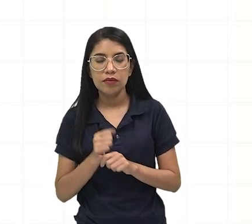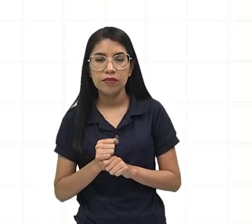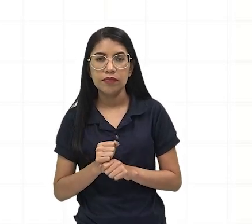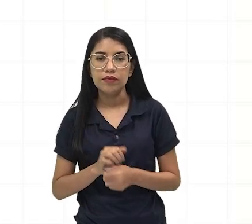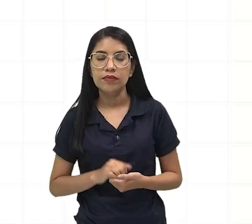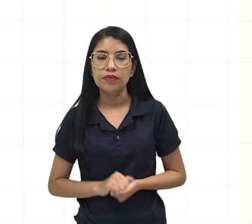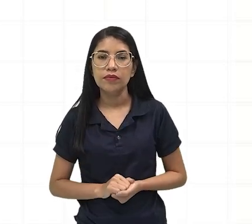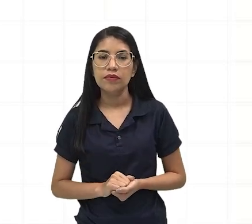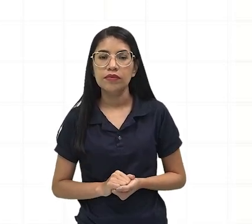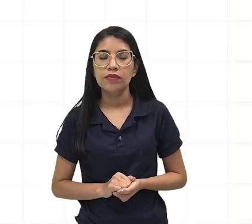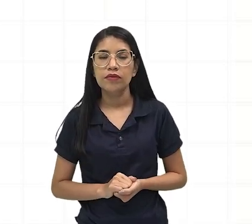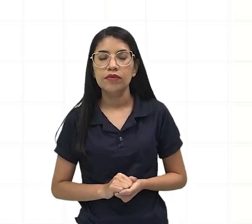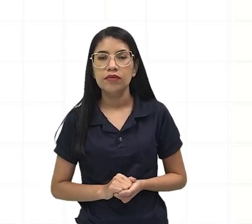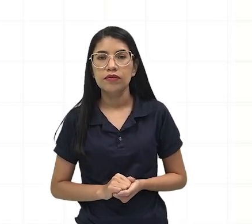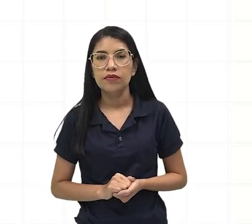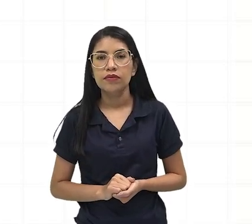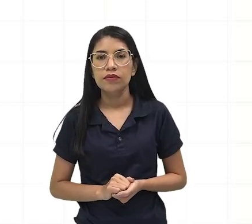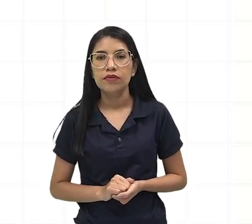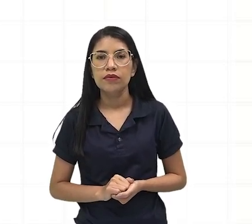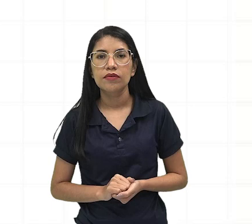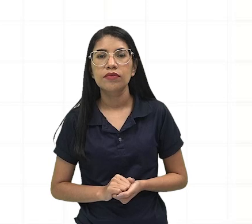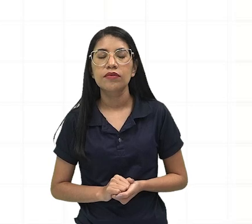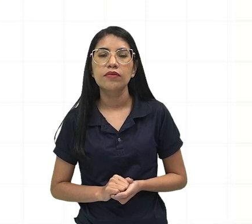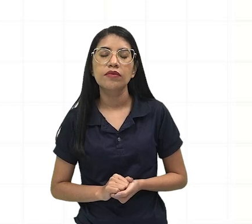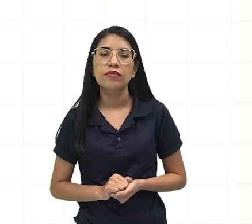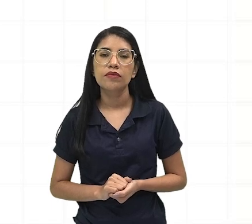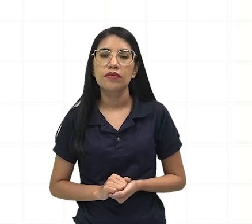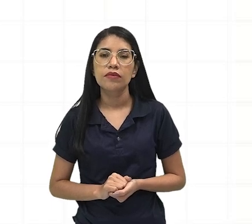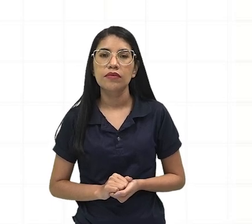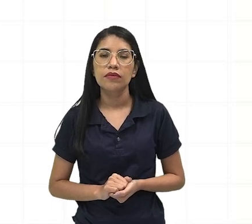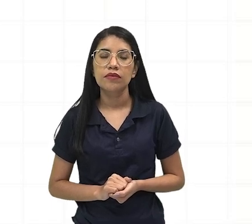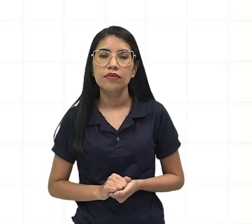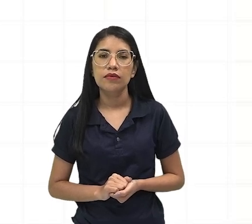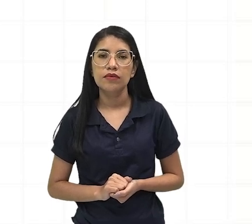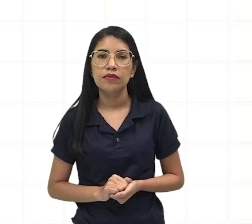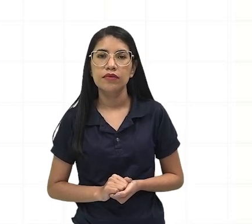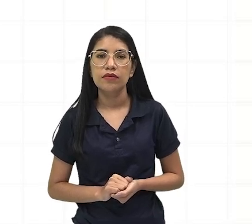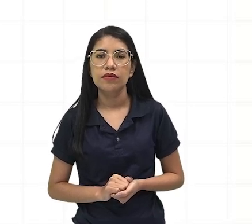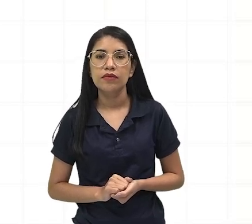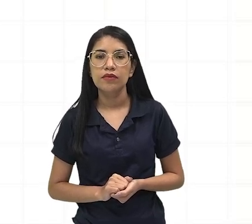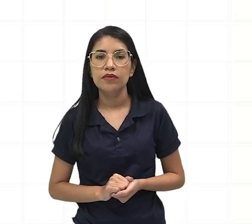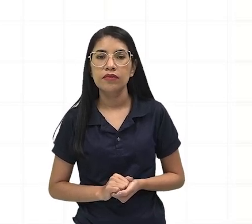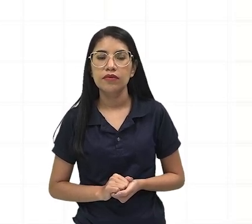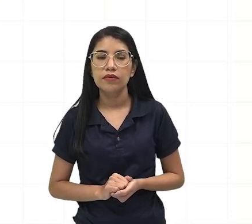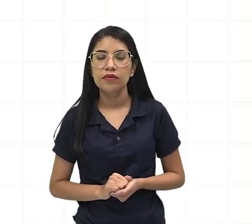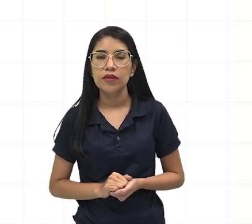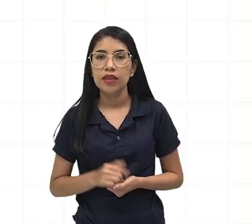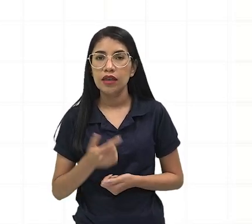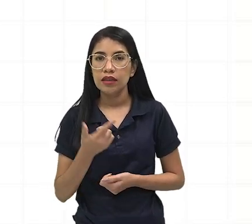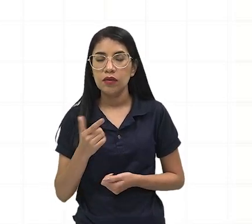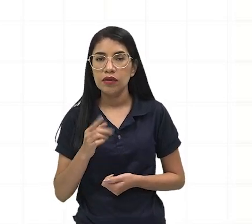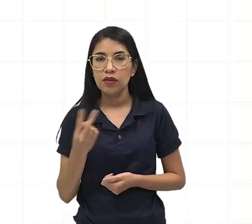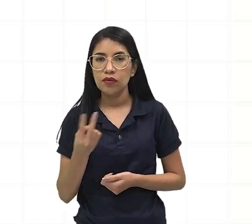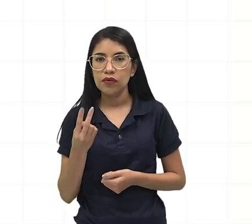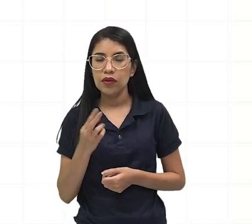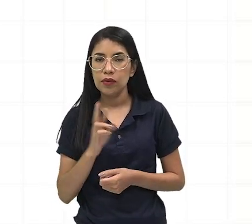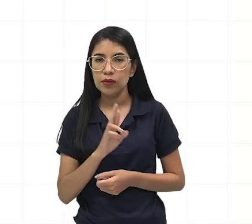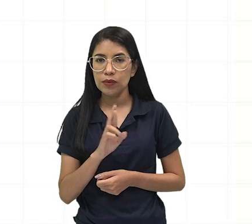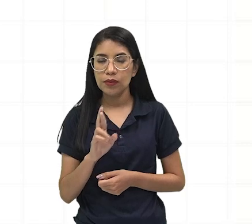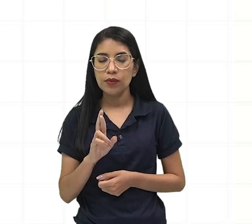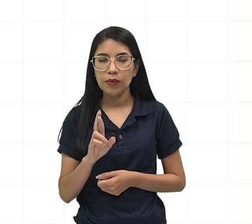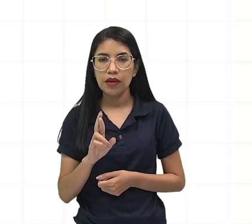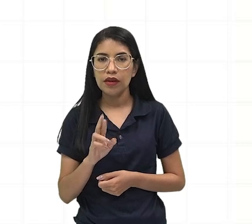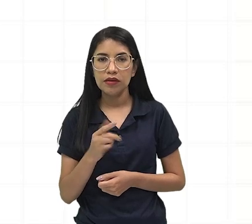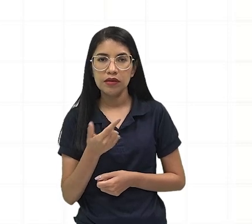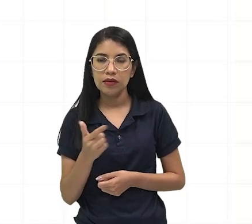coisa, né? Nós não temos o raio, né? Não foi dito